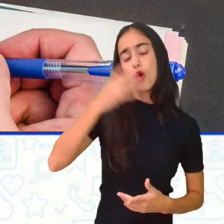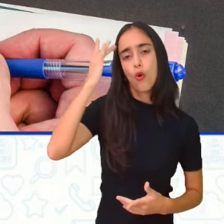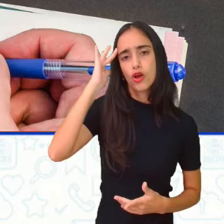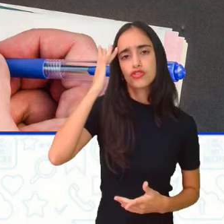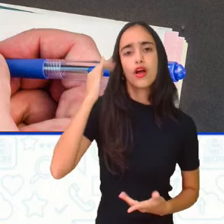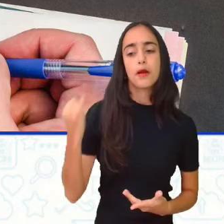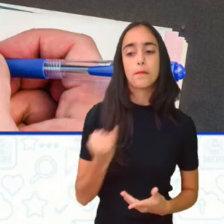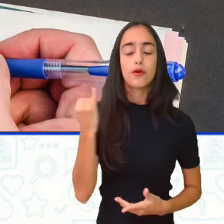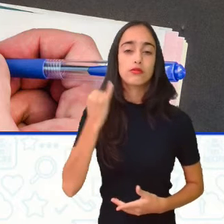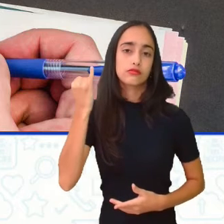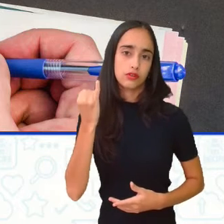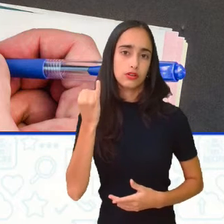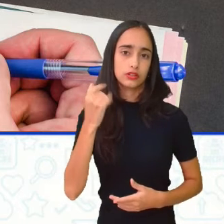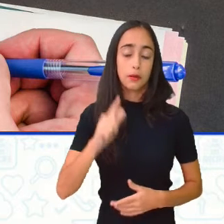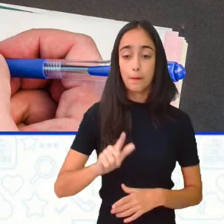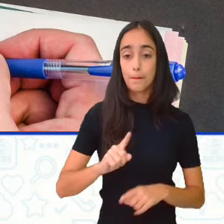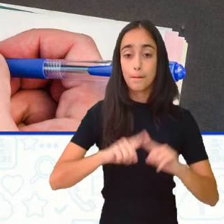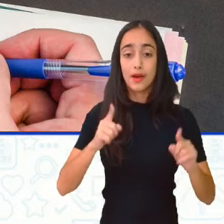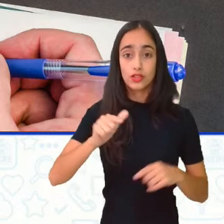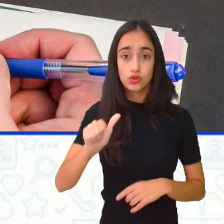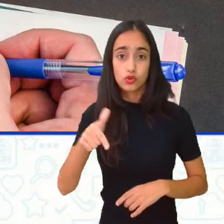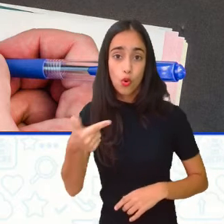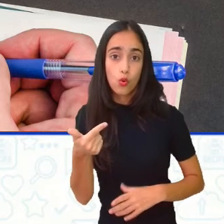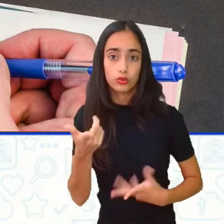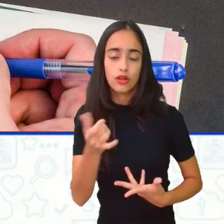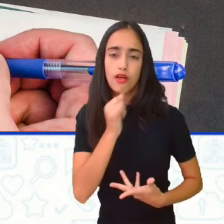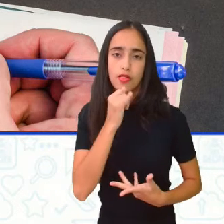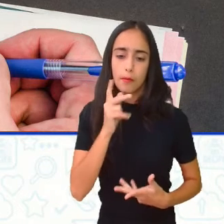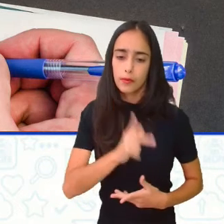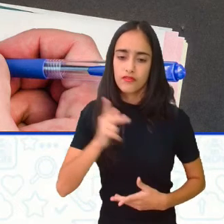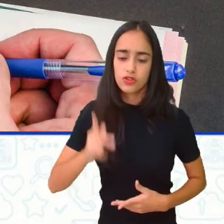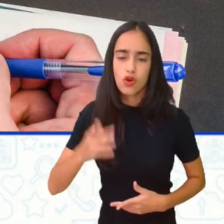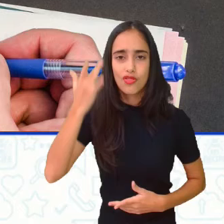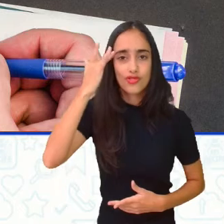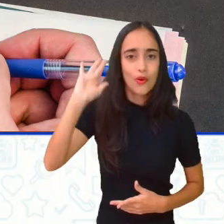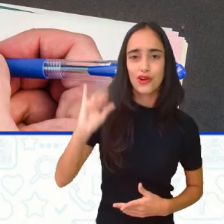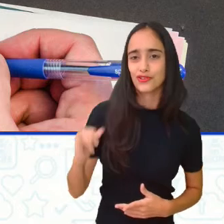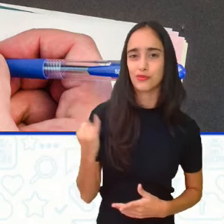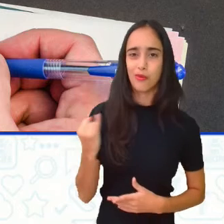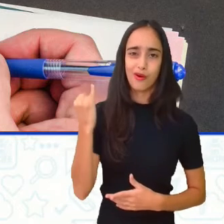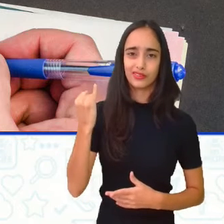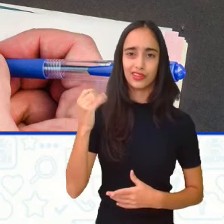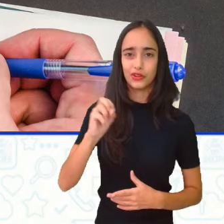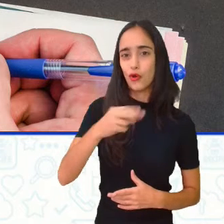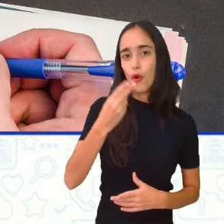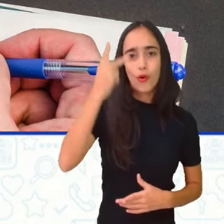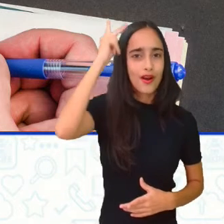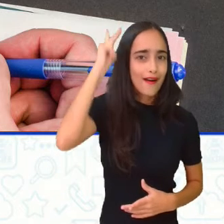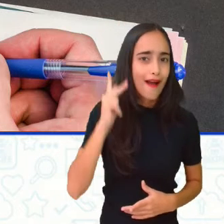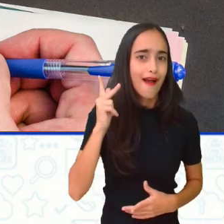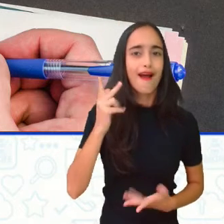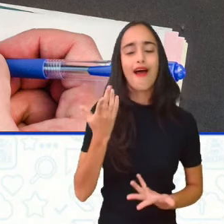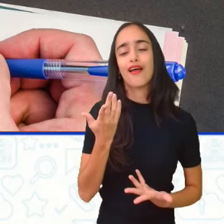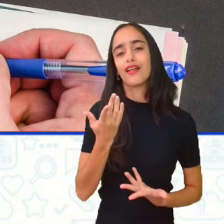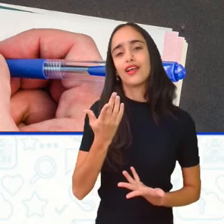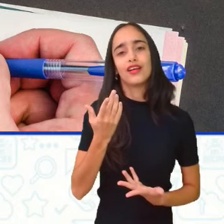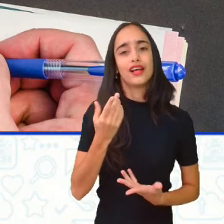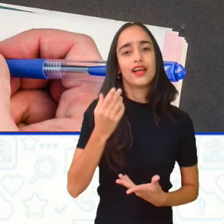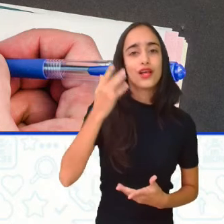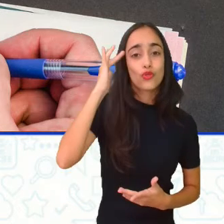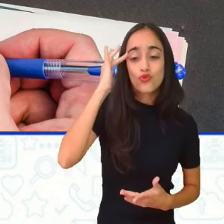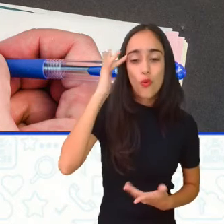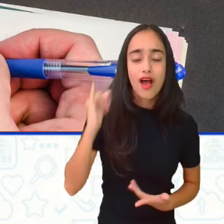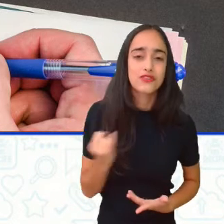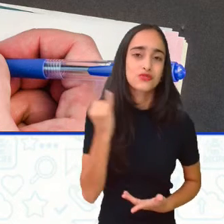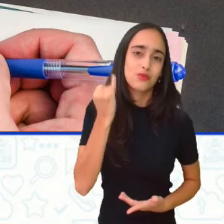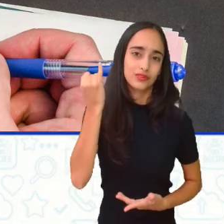professora Adriana, pode não ser importante na pesquisa de Karen. Então, essa diferença é muito do pesquisador, ou seja, é muito da pessoa